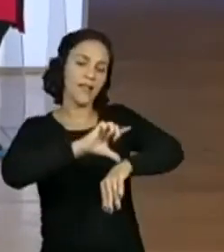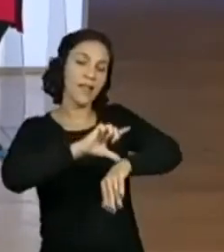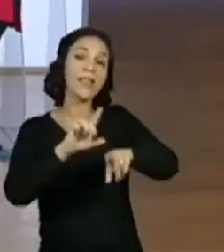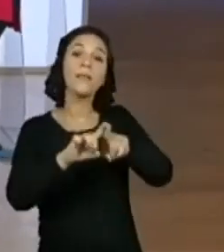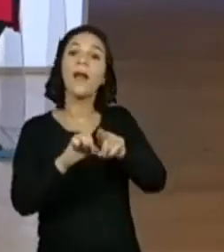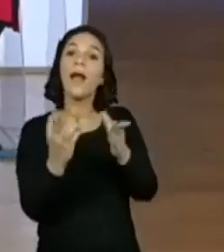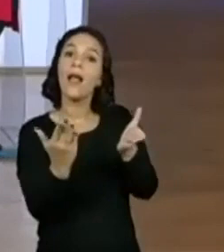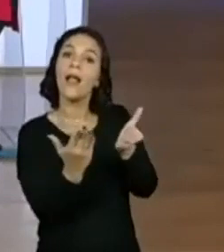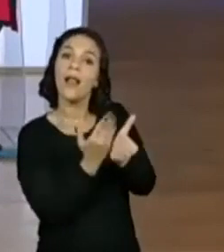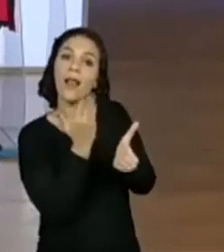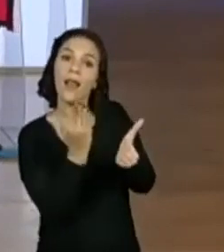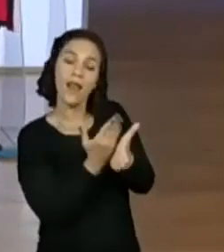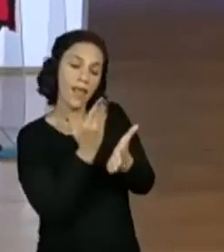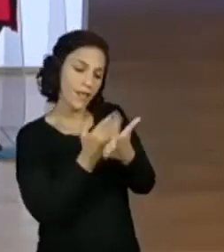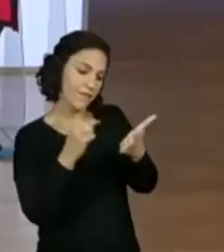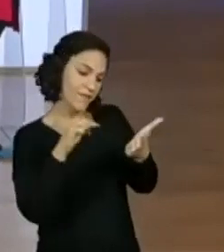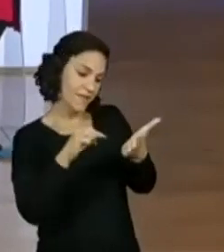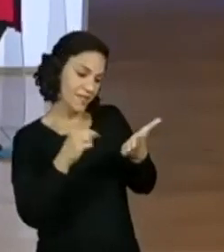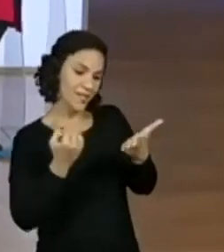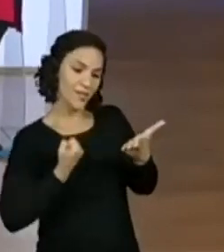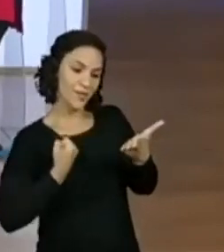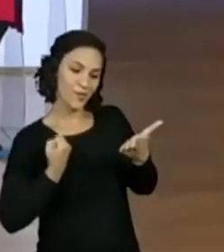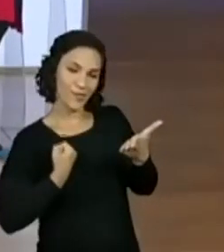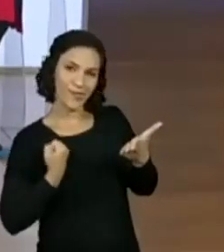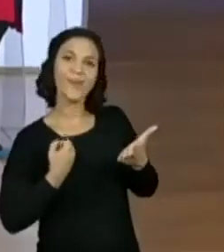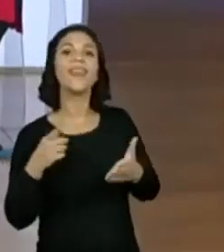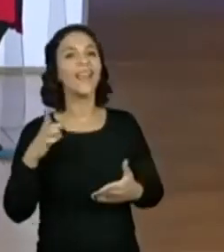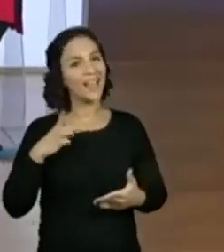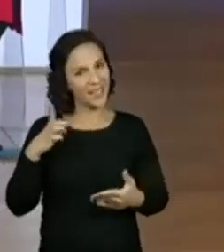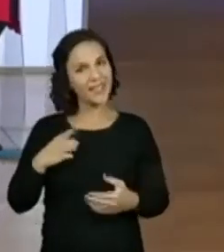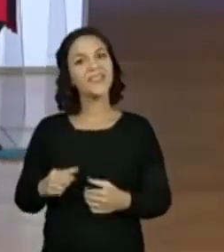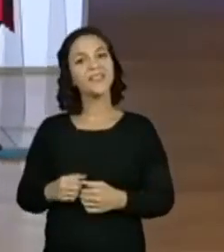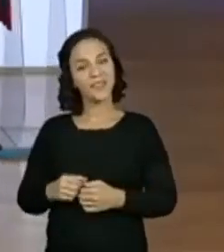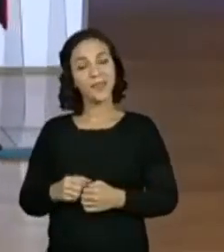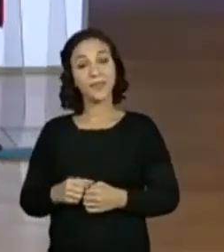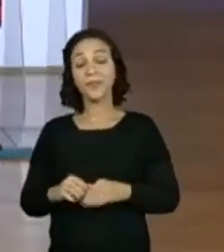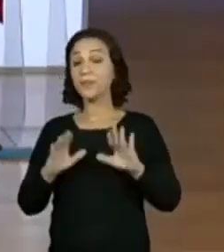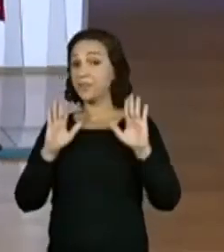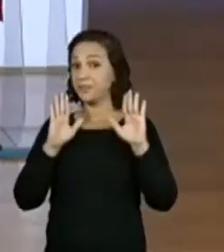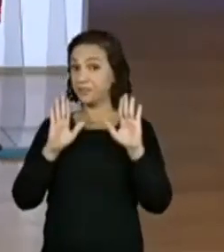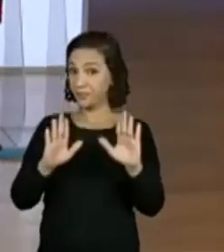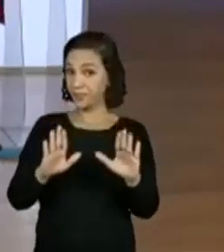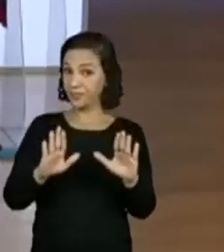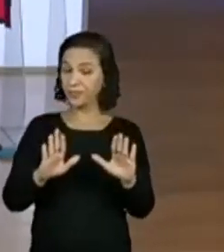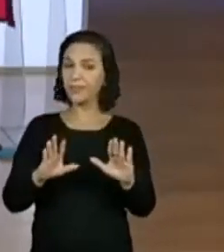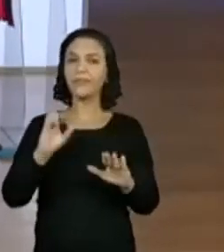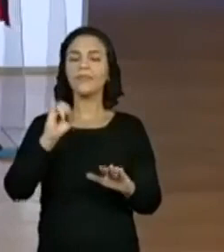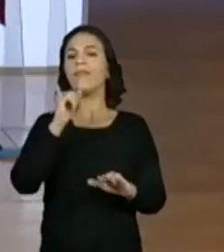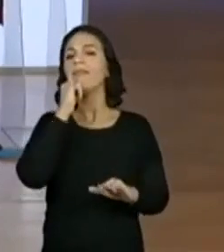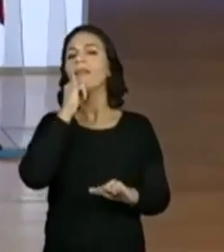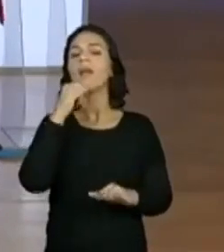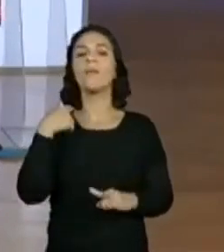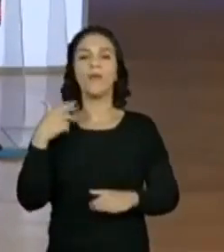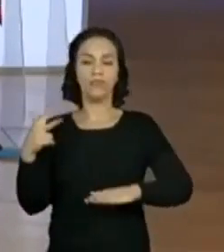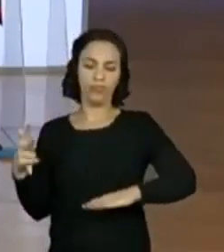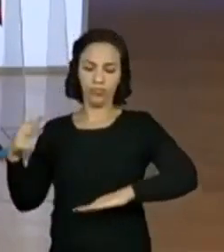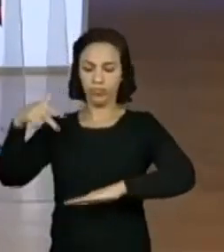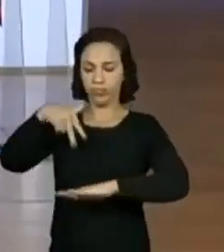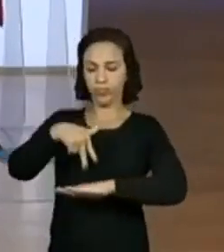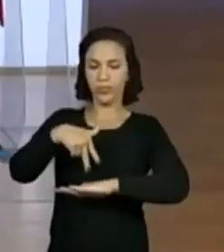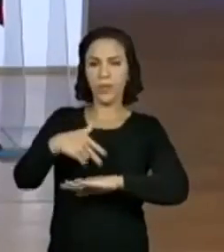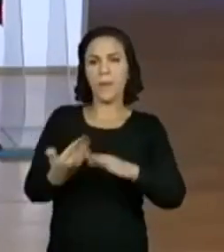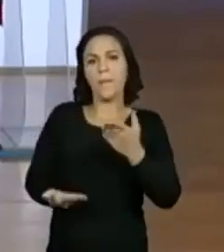também encontramos números, olha só. Só que quando nós quando nós subimos numa balança, para